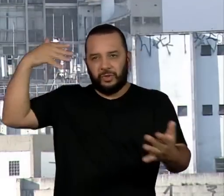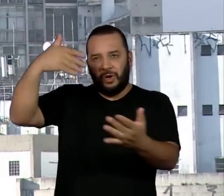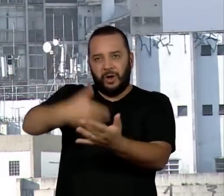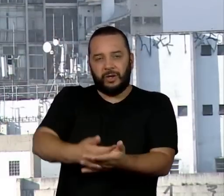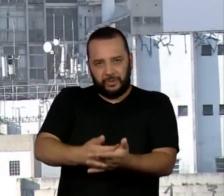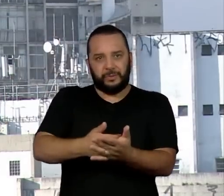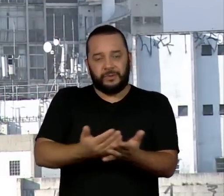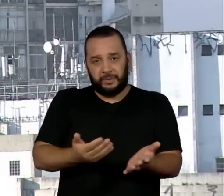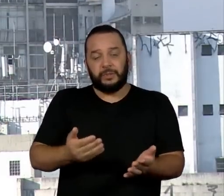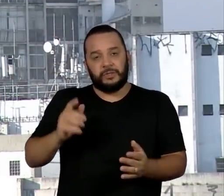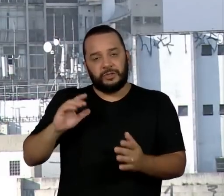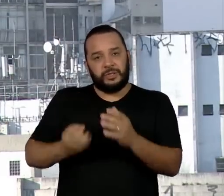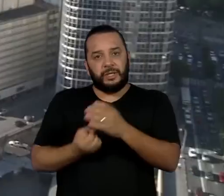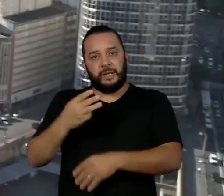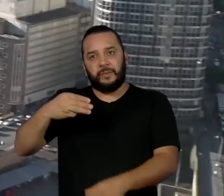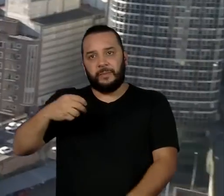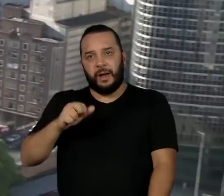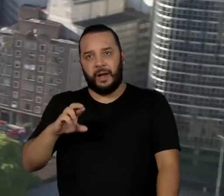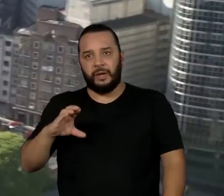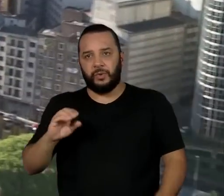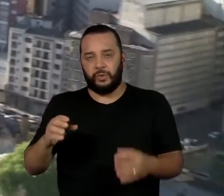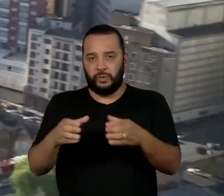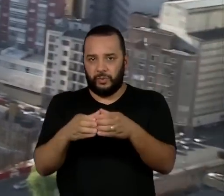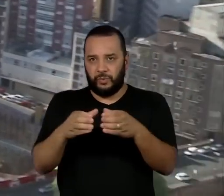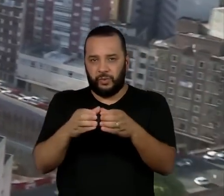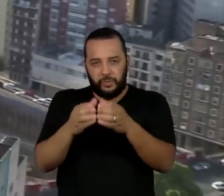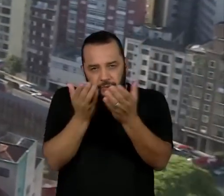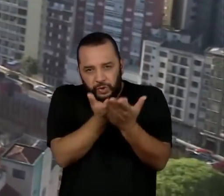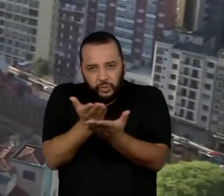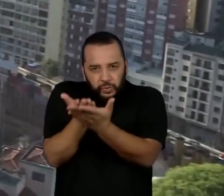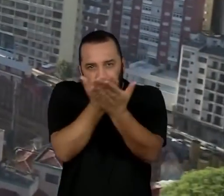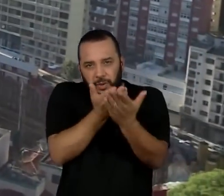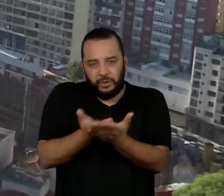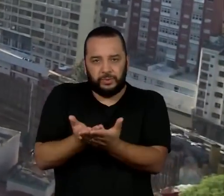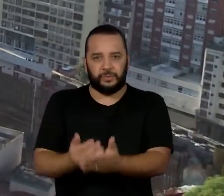de Andrade e por um grupo de intelectuais.